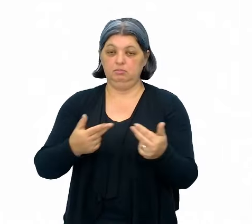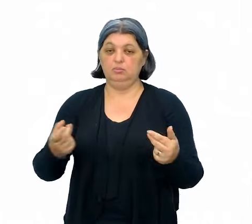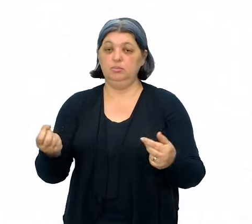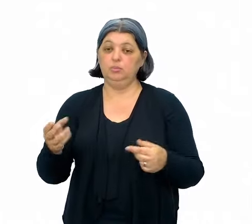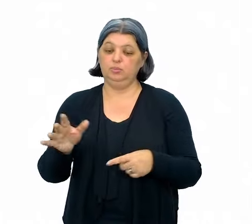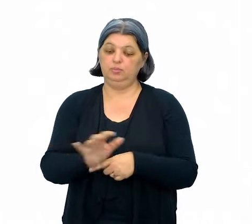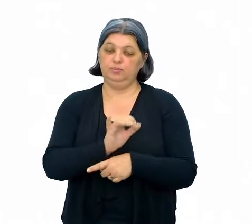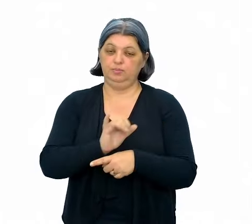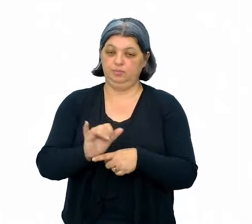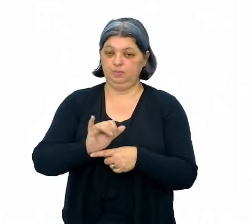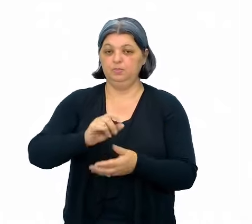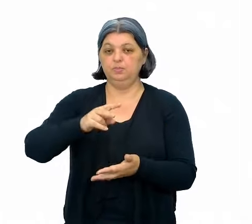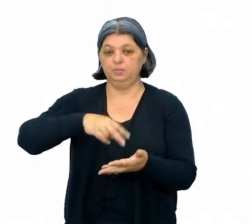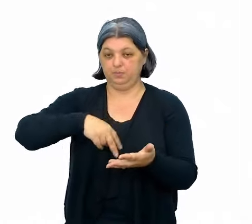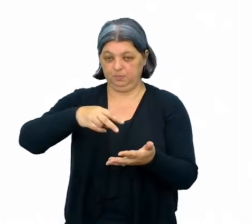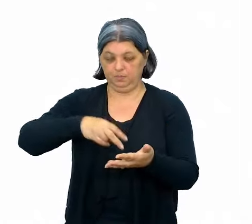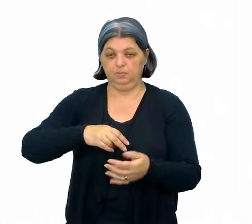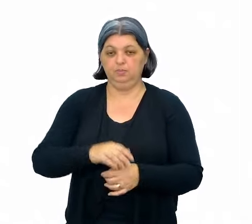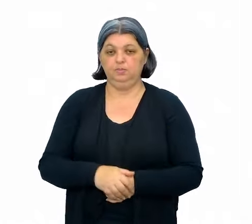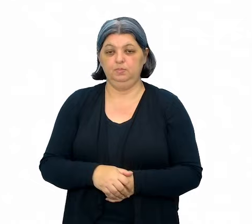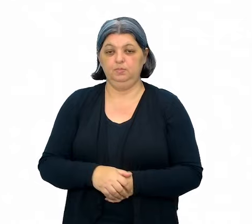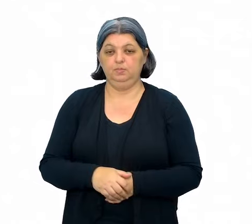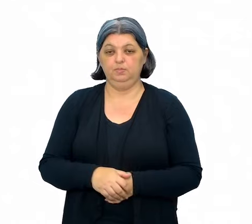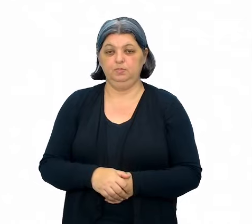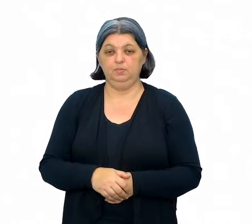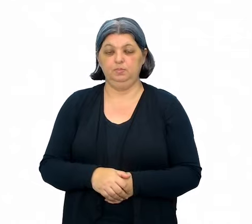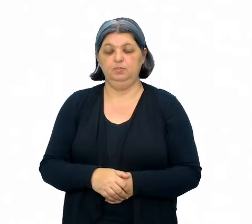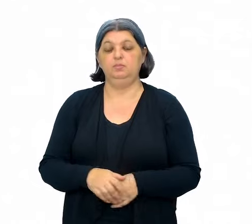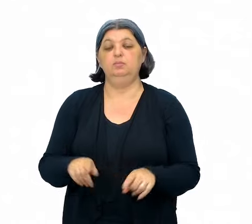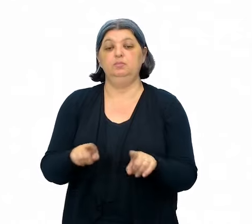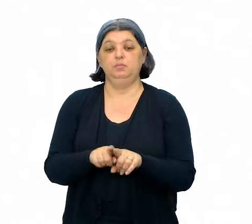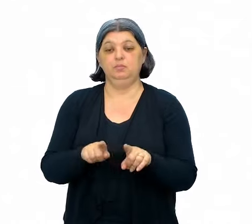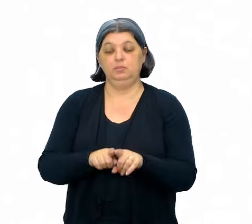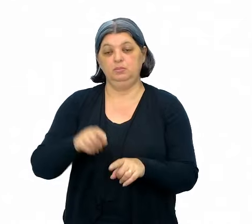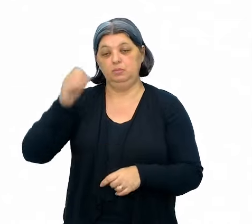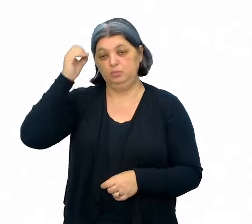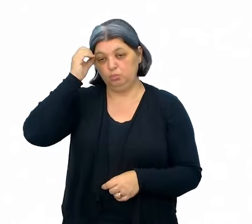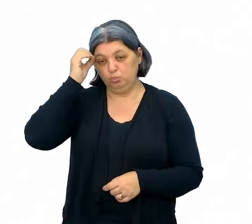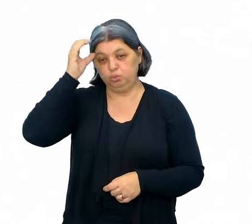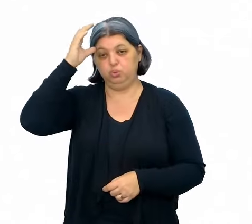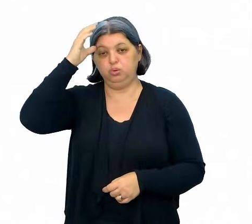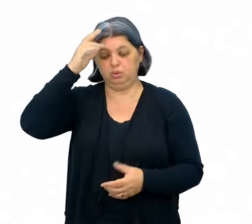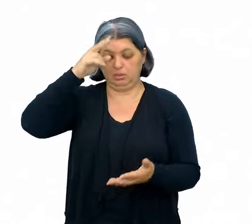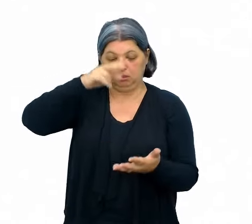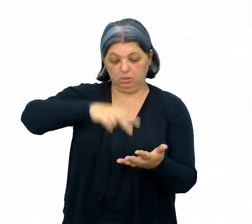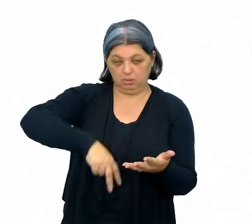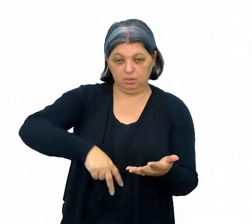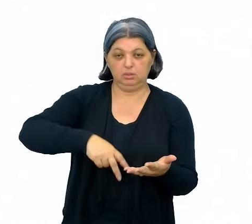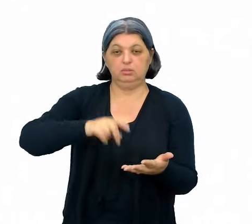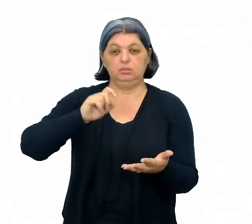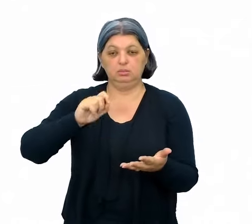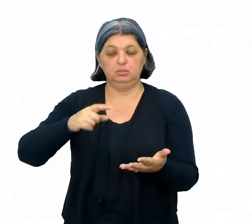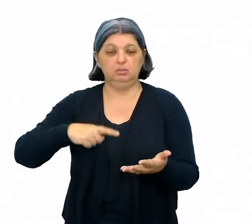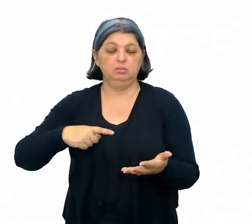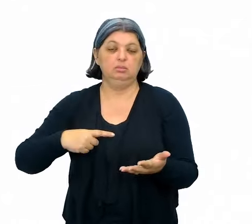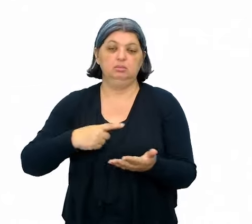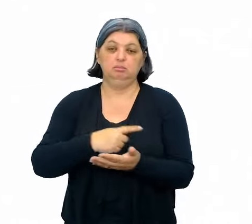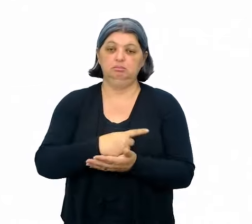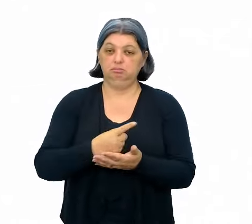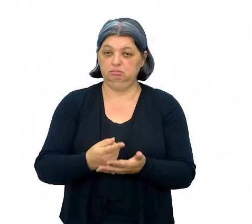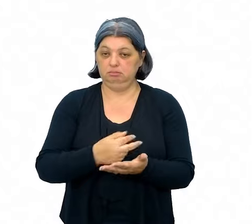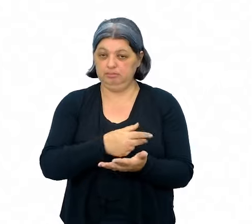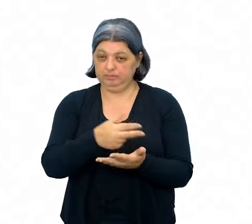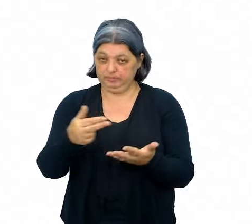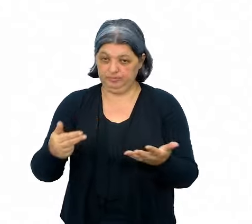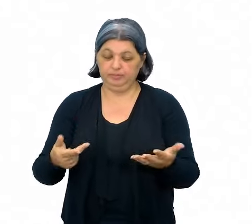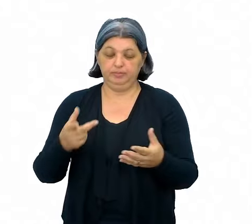de leitura. Amplia a familiaridade com os textos, o repertório textual e